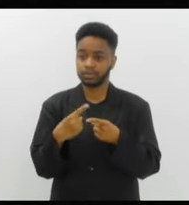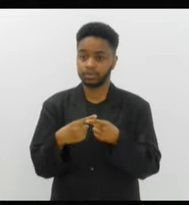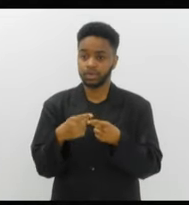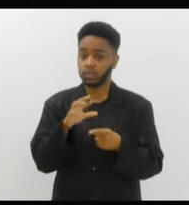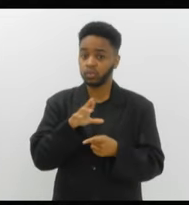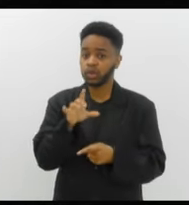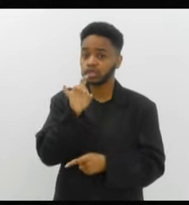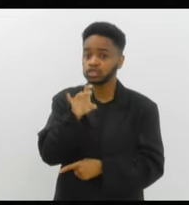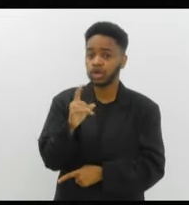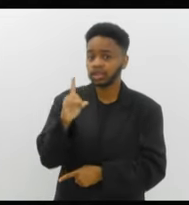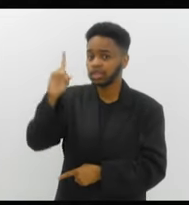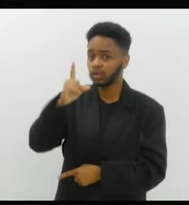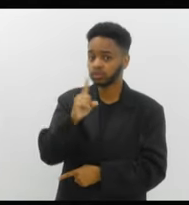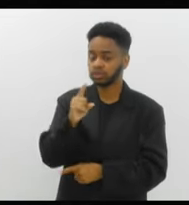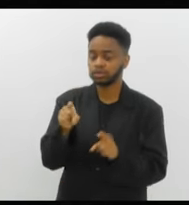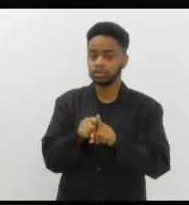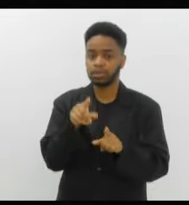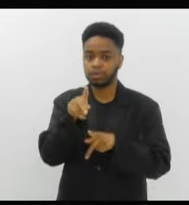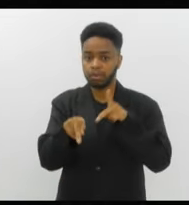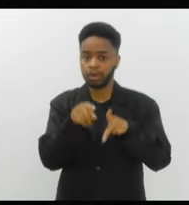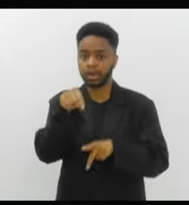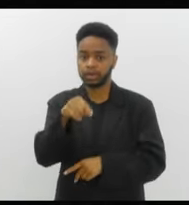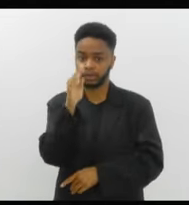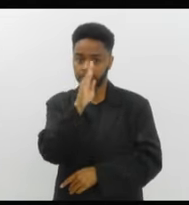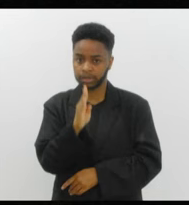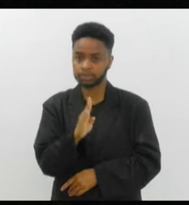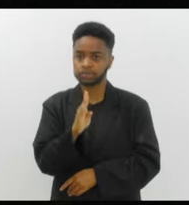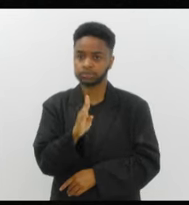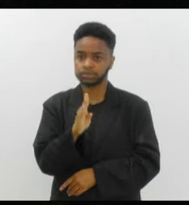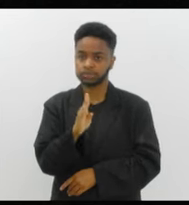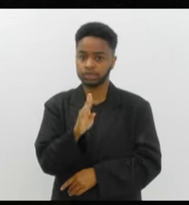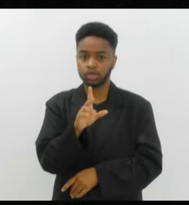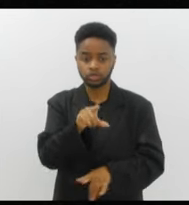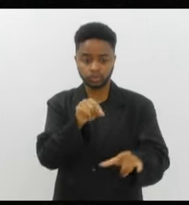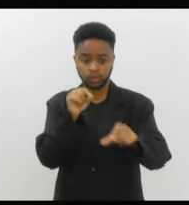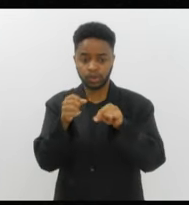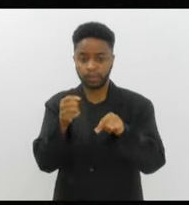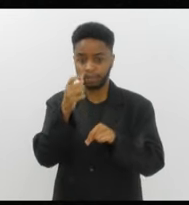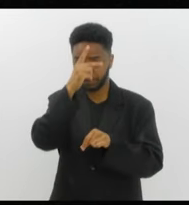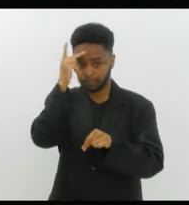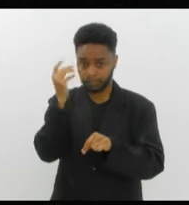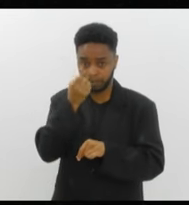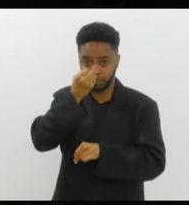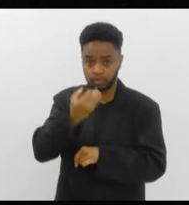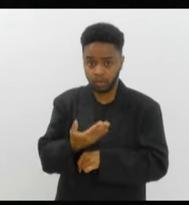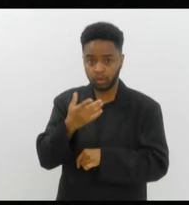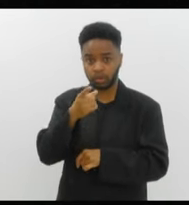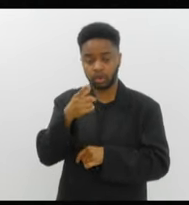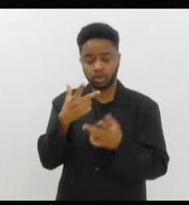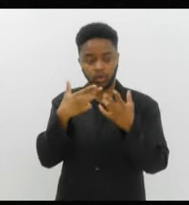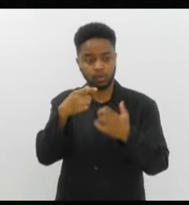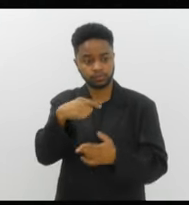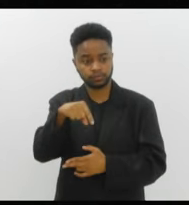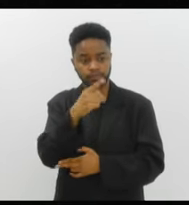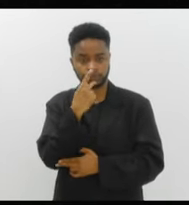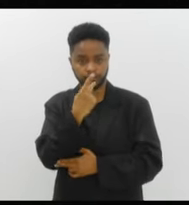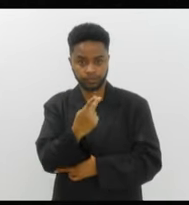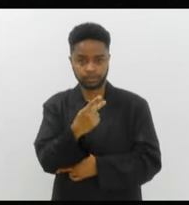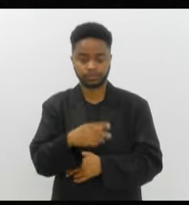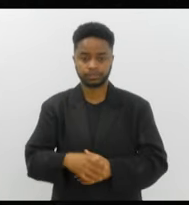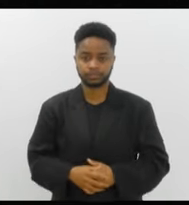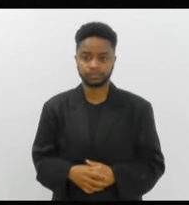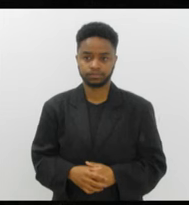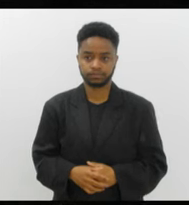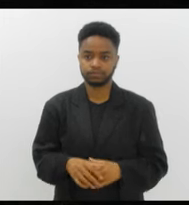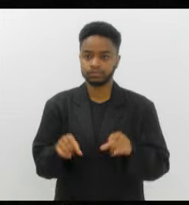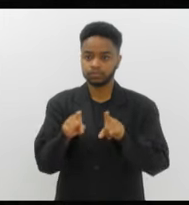Deus, mas a população brasileira vem levantando pessoas de bem, como bem disse aqui todos que passaram. E